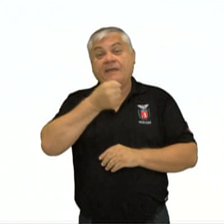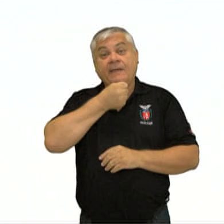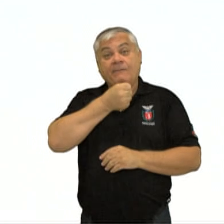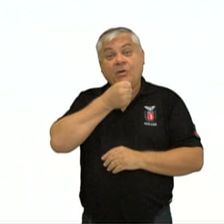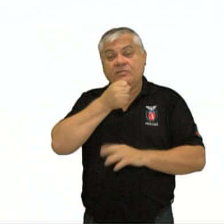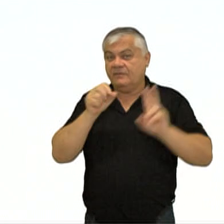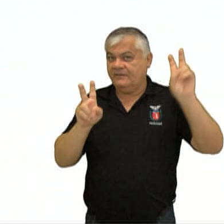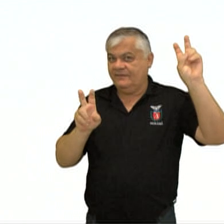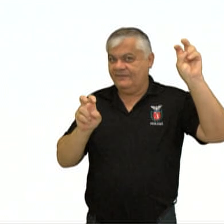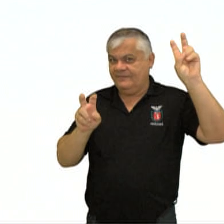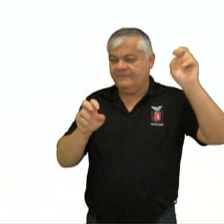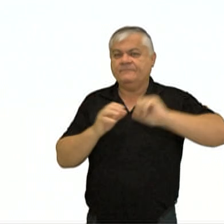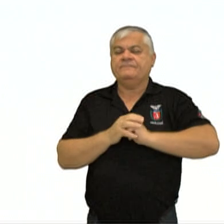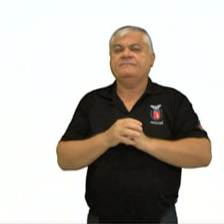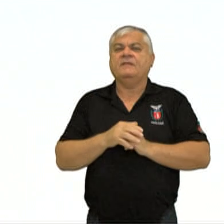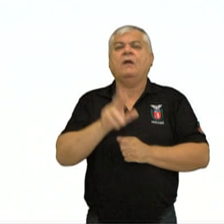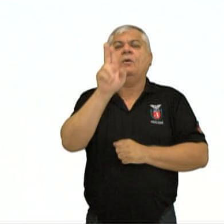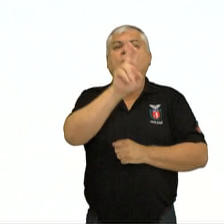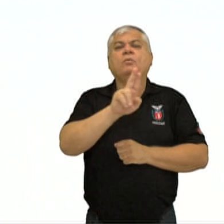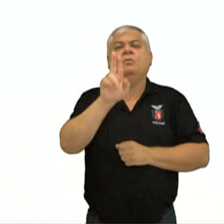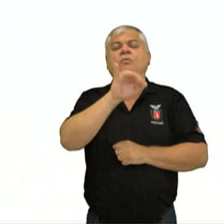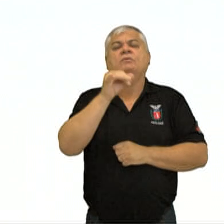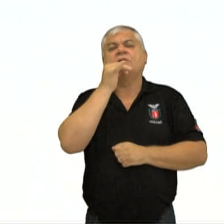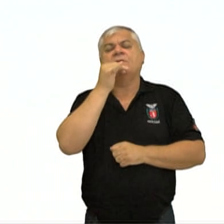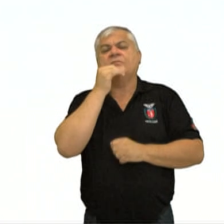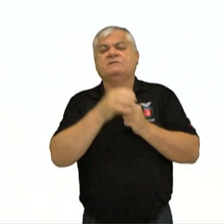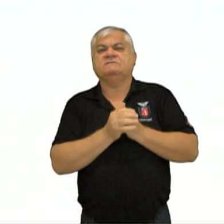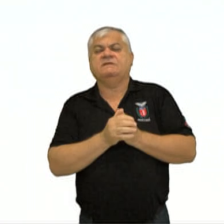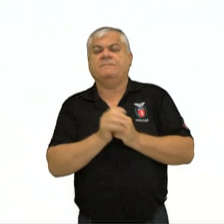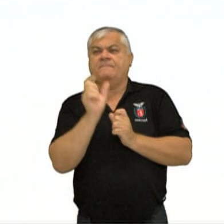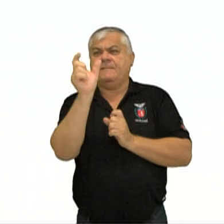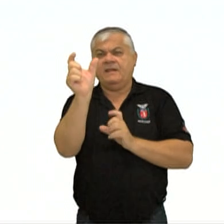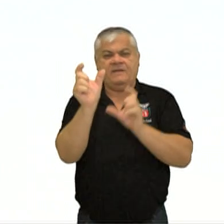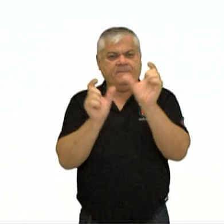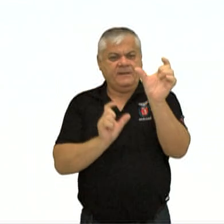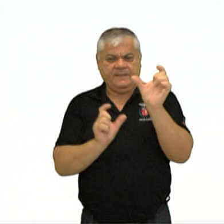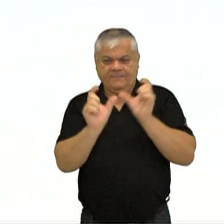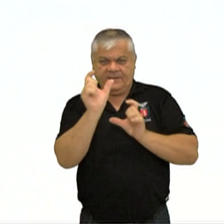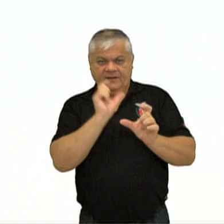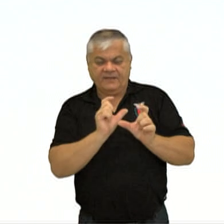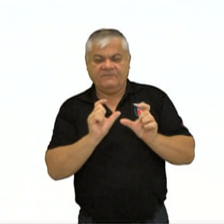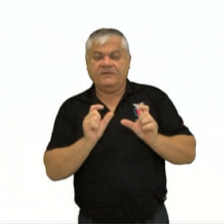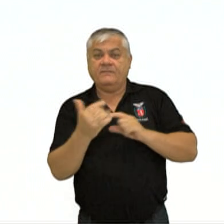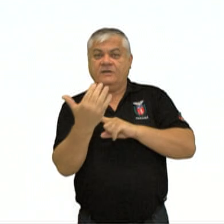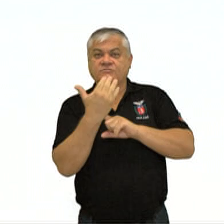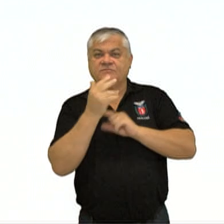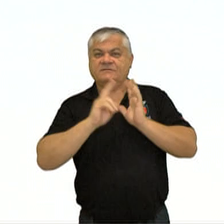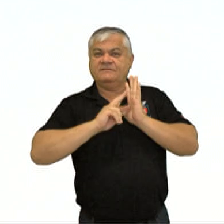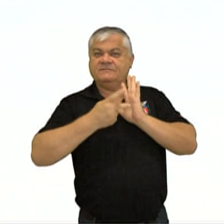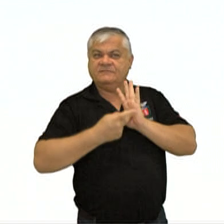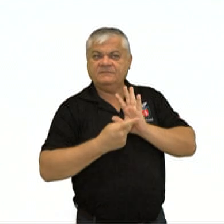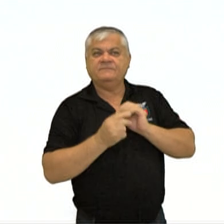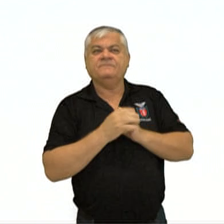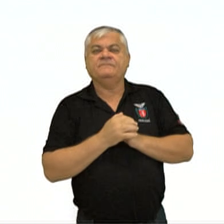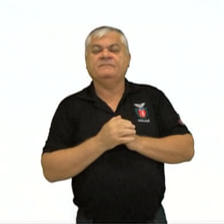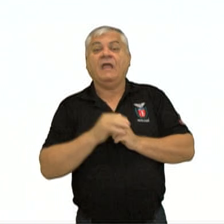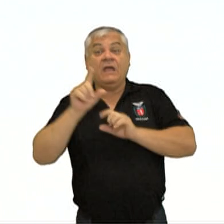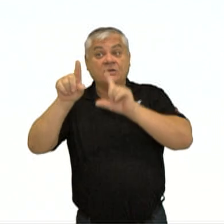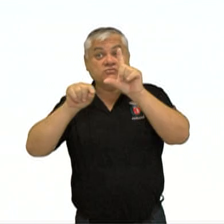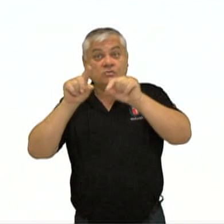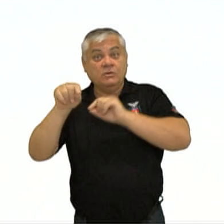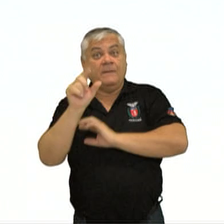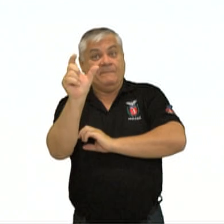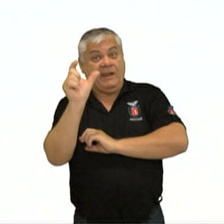coesa do texto, fazemos uso de conjunções e expressões que nos auxiliam na produção de sentidos. A escolha de alguns